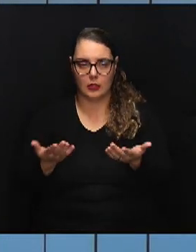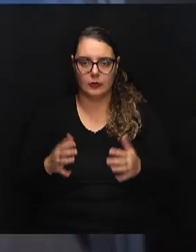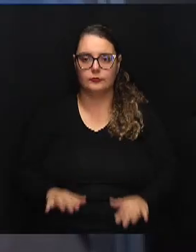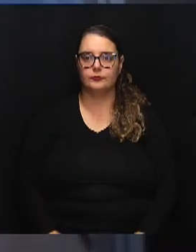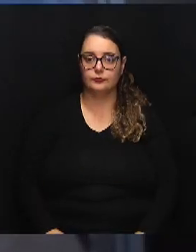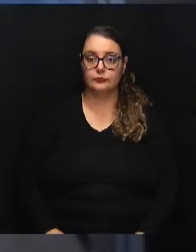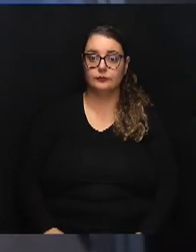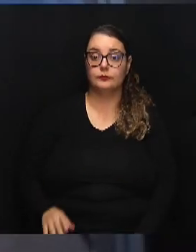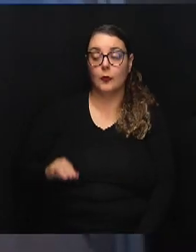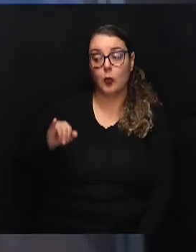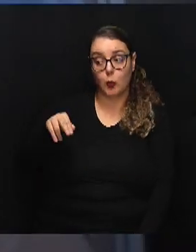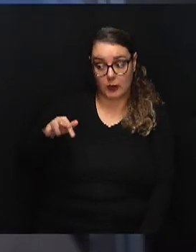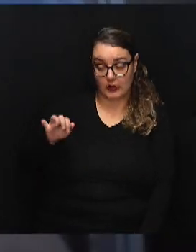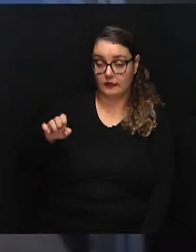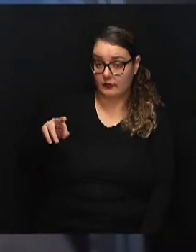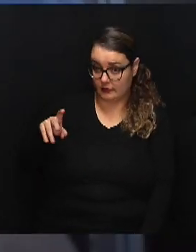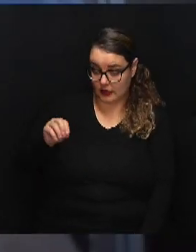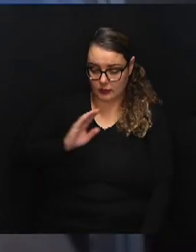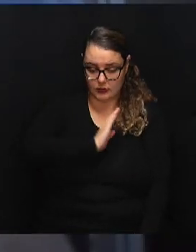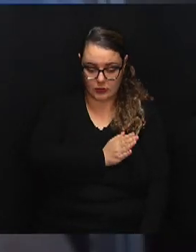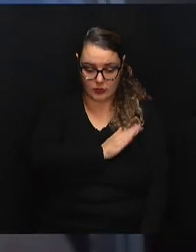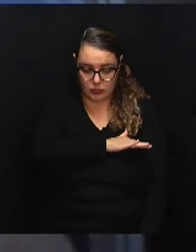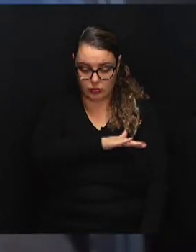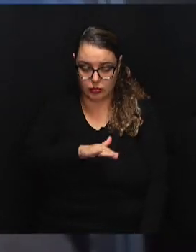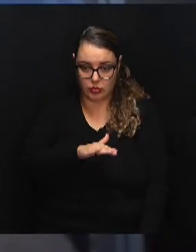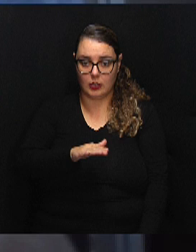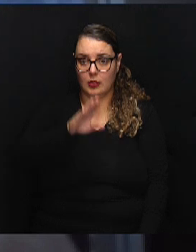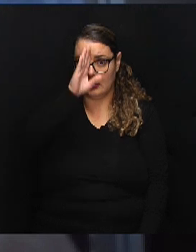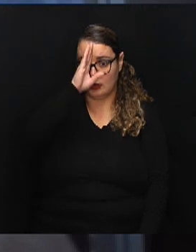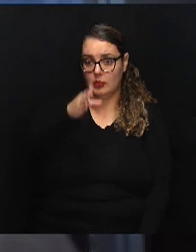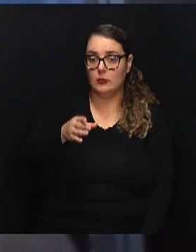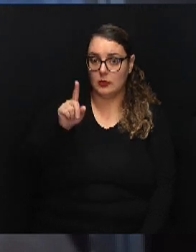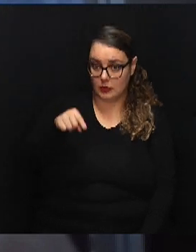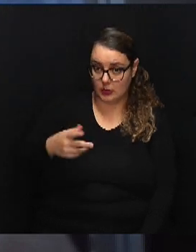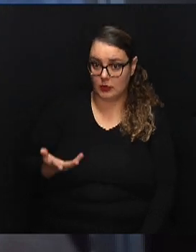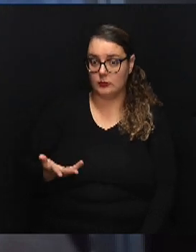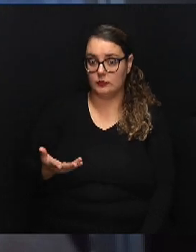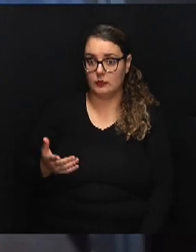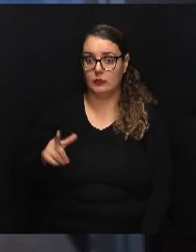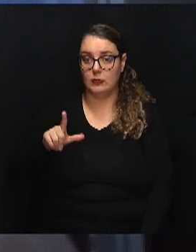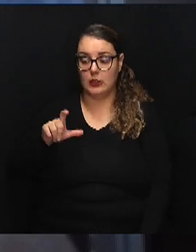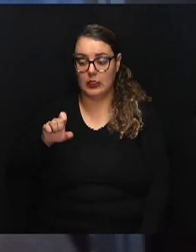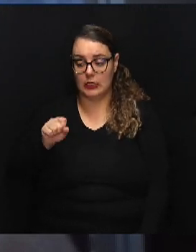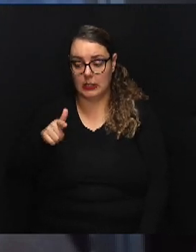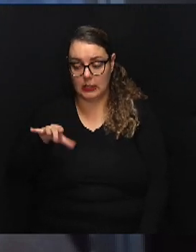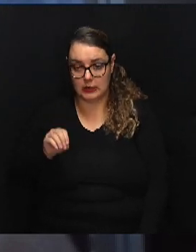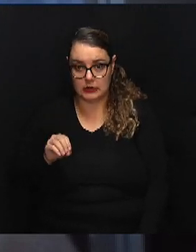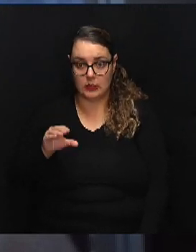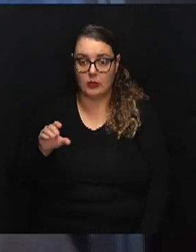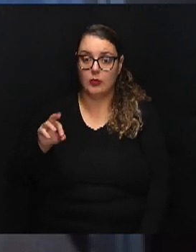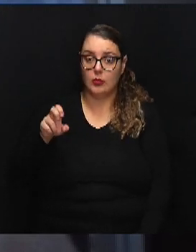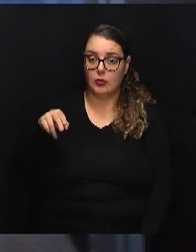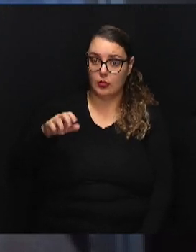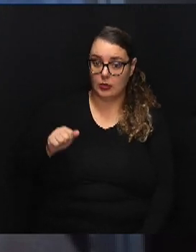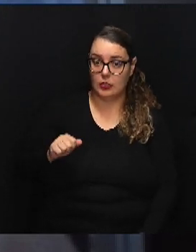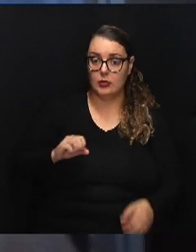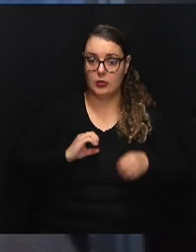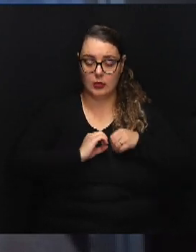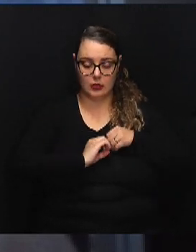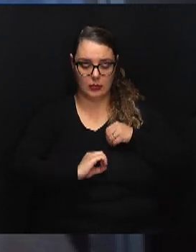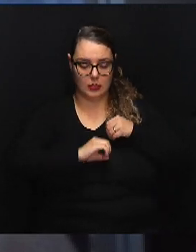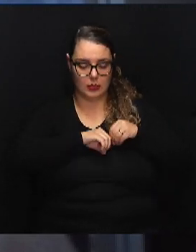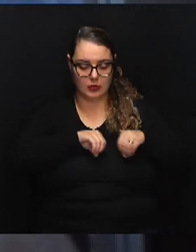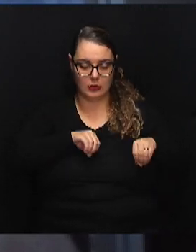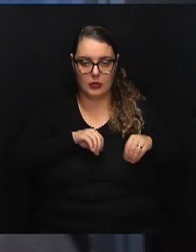o infarto, a principal causa do infarto é uma lesão crônica dentro das artérias